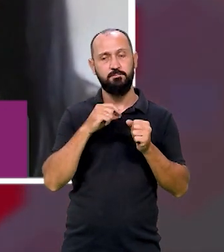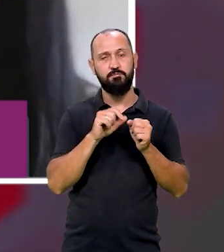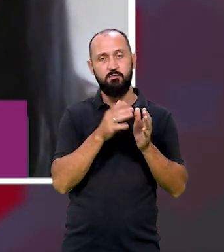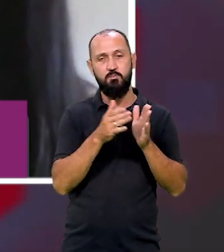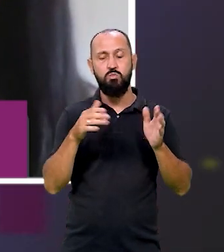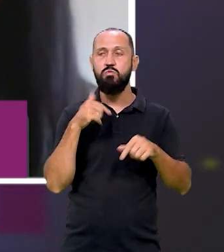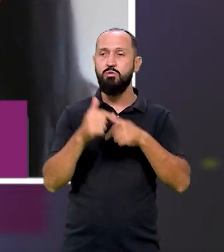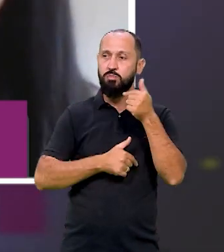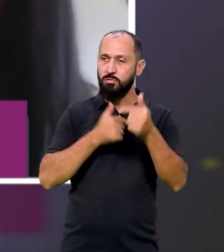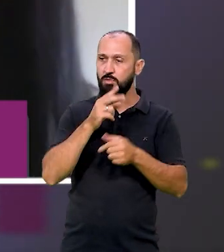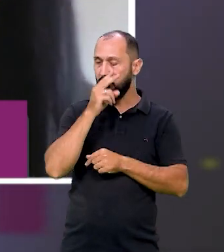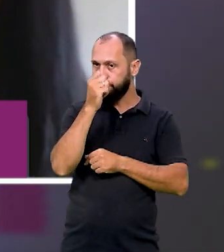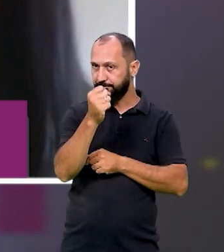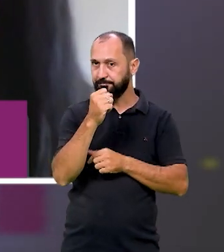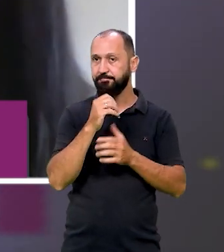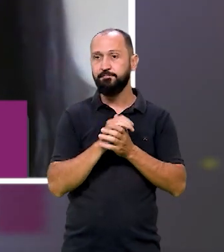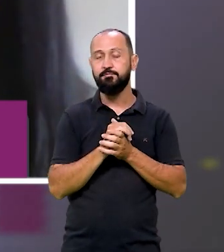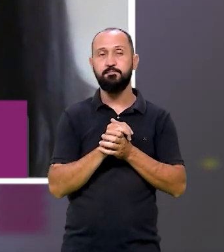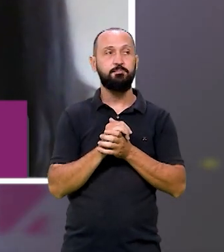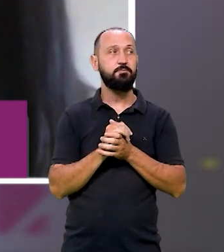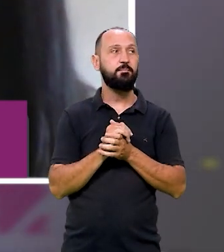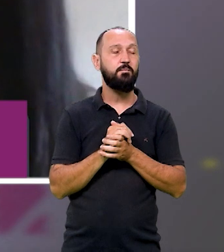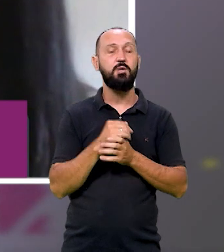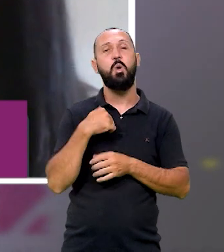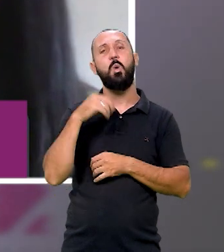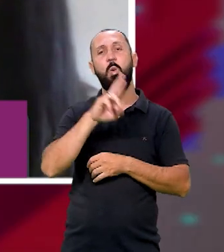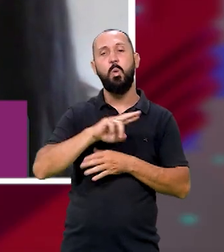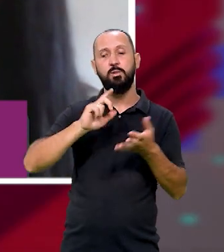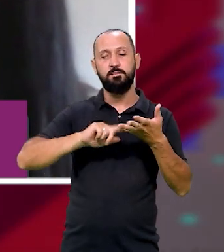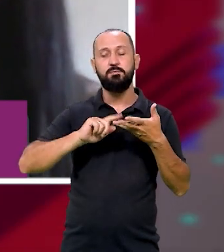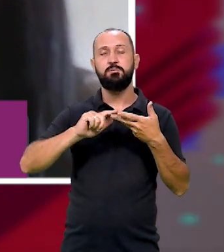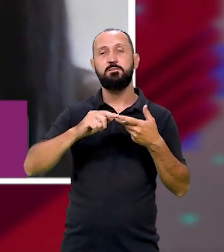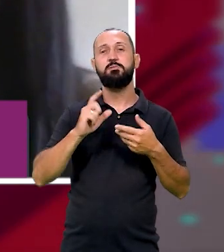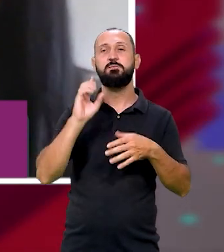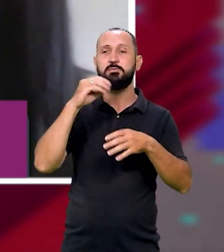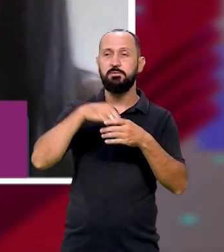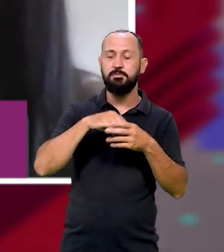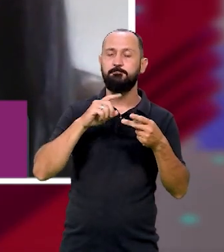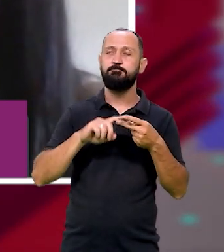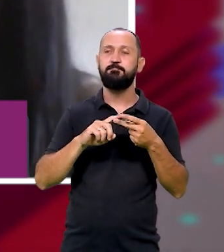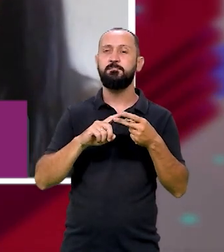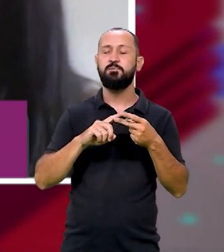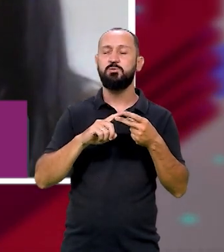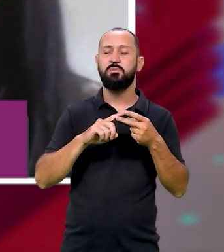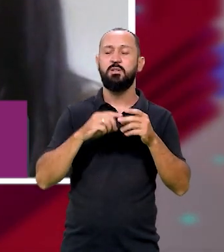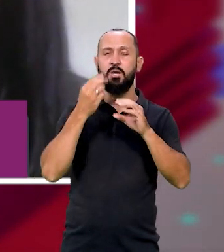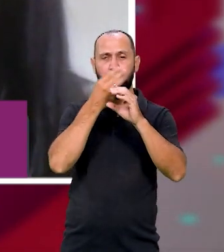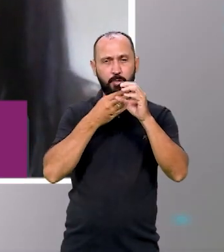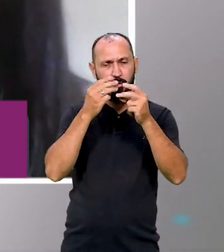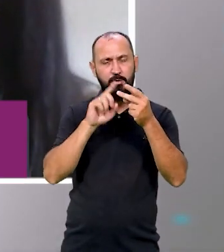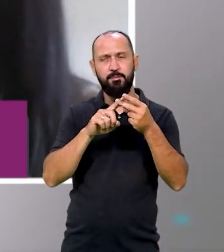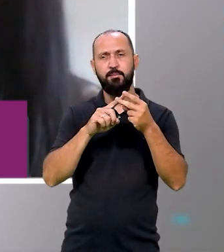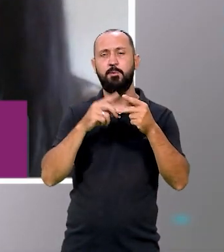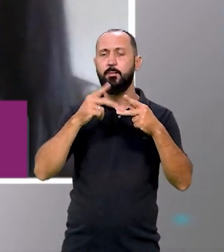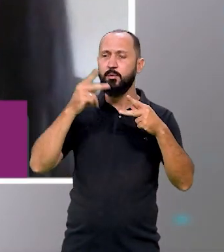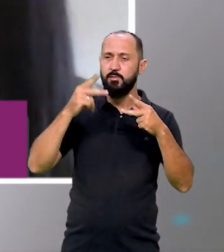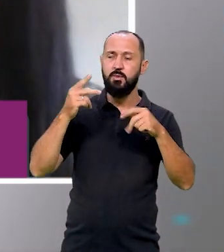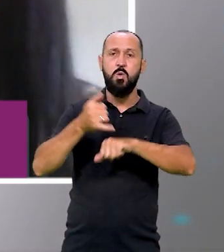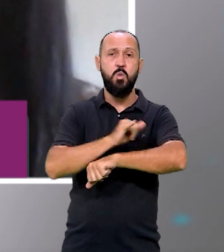Leite condensado, paçoca, doce de É, leite, aqueles comprimidos de cafeína, o próprio